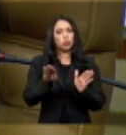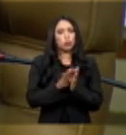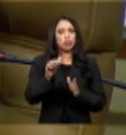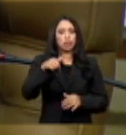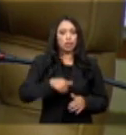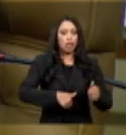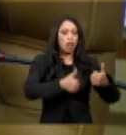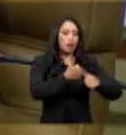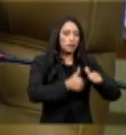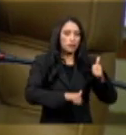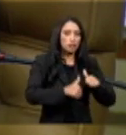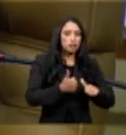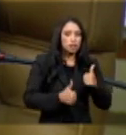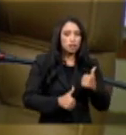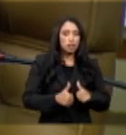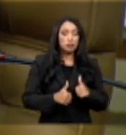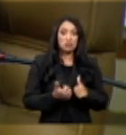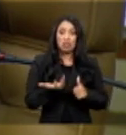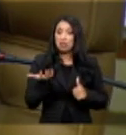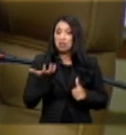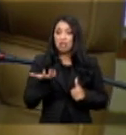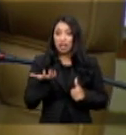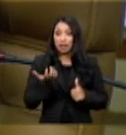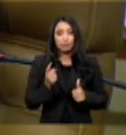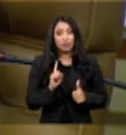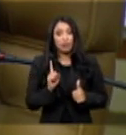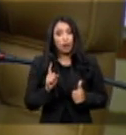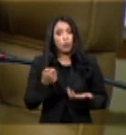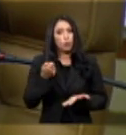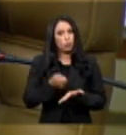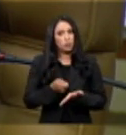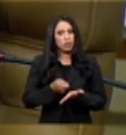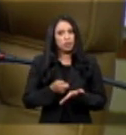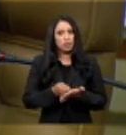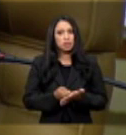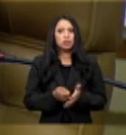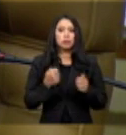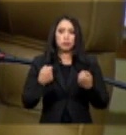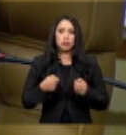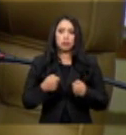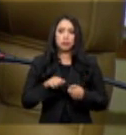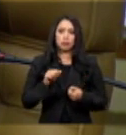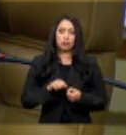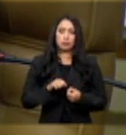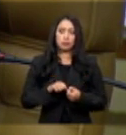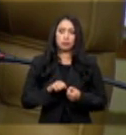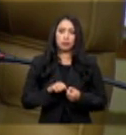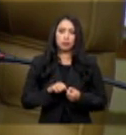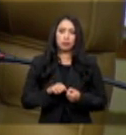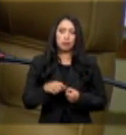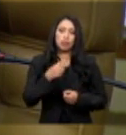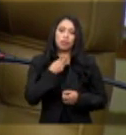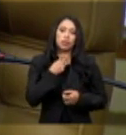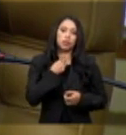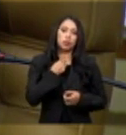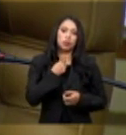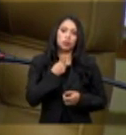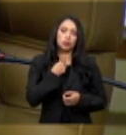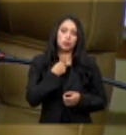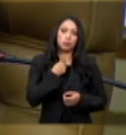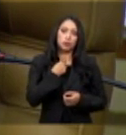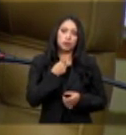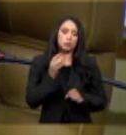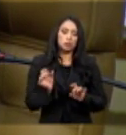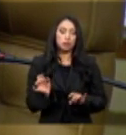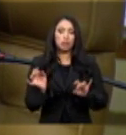verificamos, não porque queiramos, mas porque é nosso dever, e não delegamos, nem podemos, em nenhum momento, renunciar